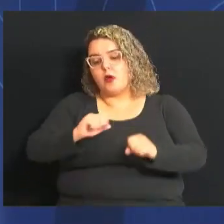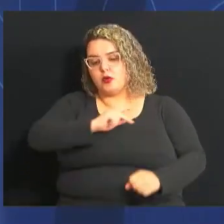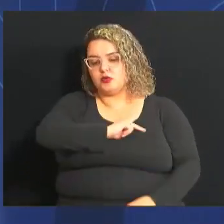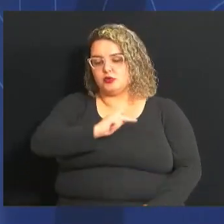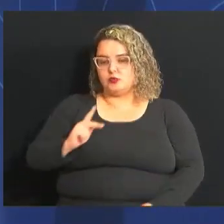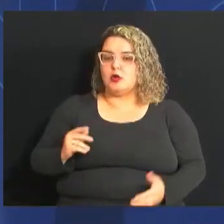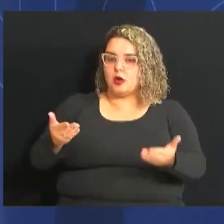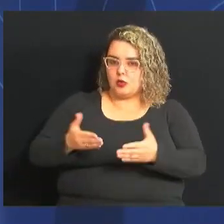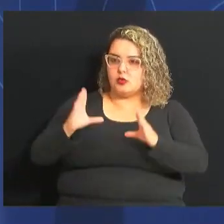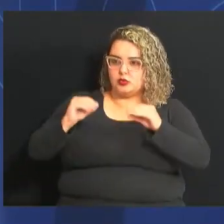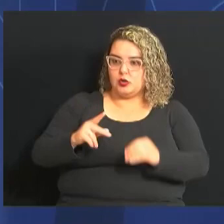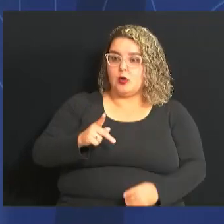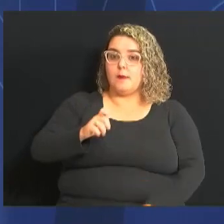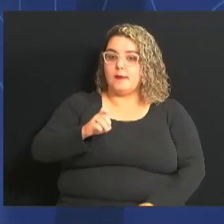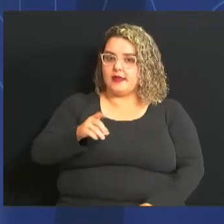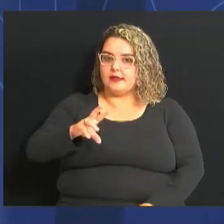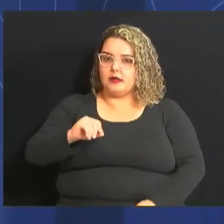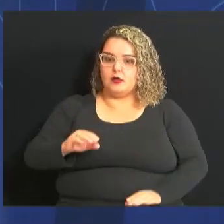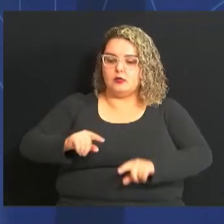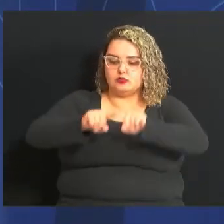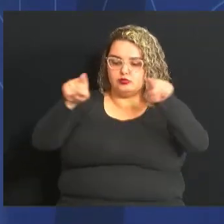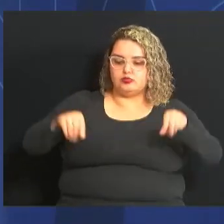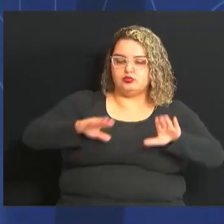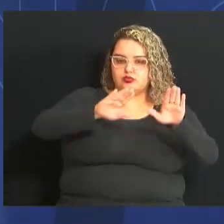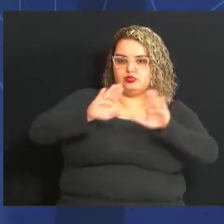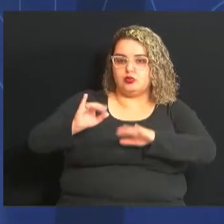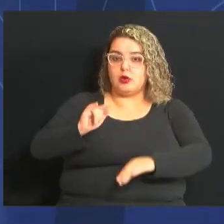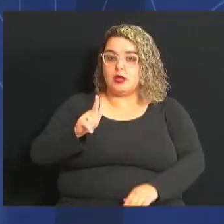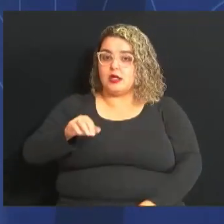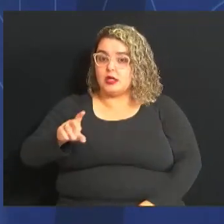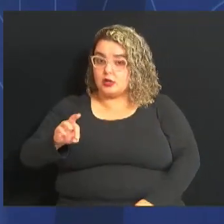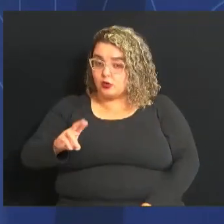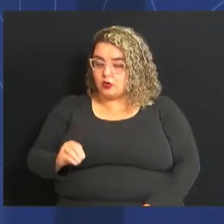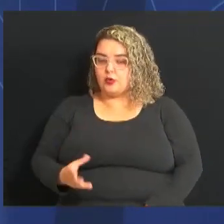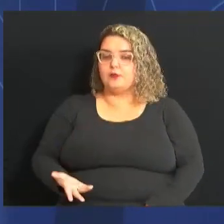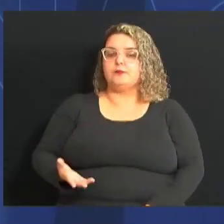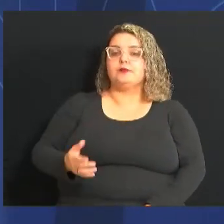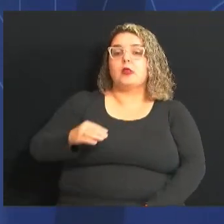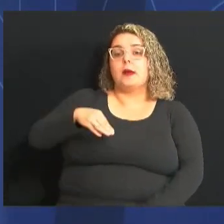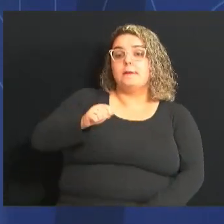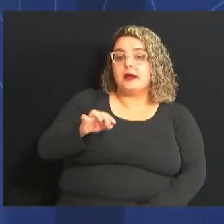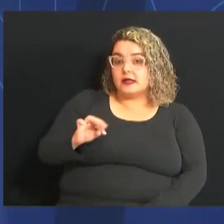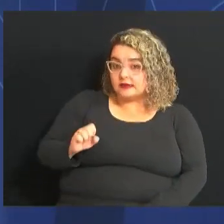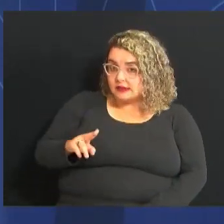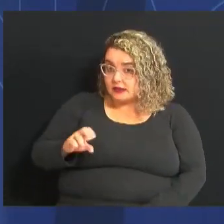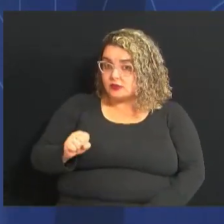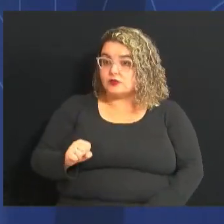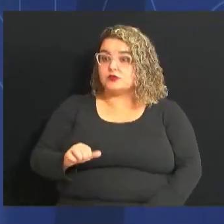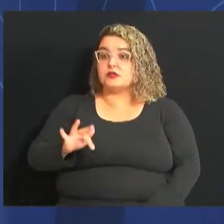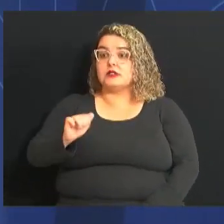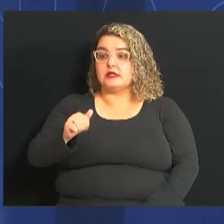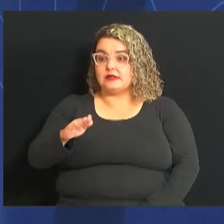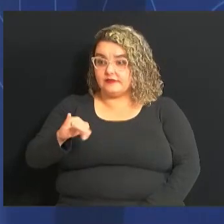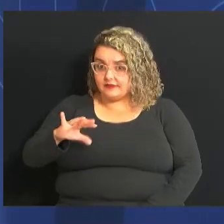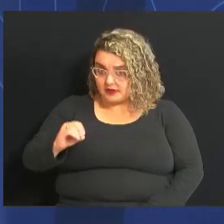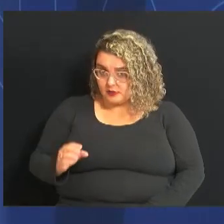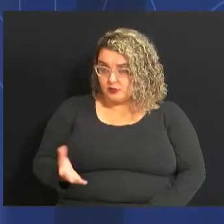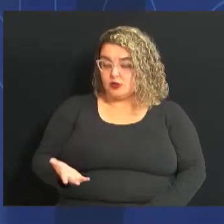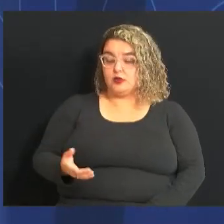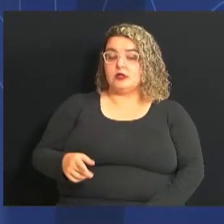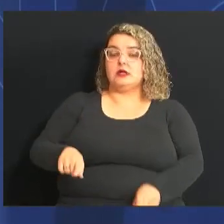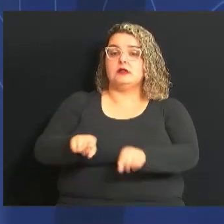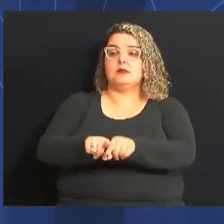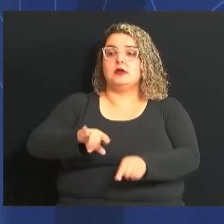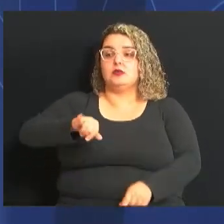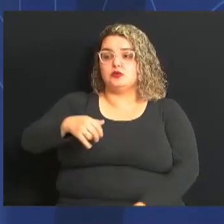noite: Pedrão no gol, Igor Formiga na lateral direita, Matheus Silva e Fábio Sanches a dupla de zaga e o Jean na